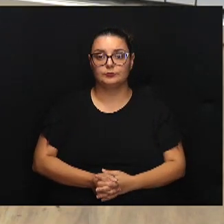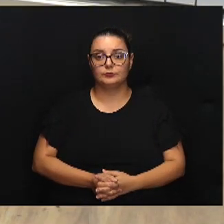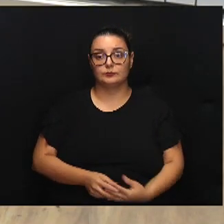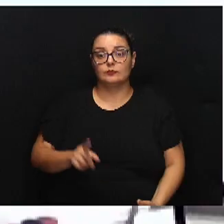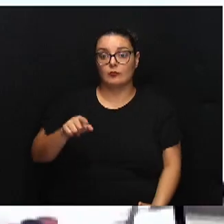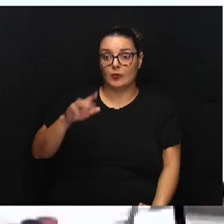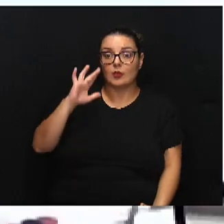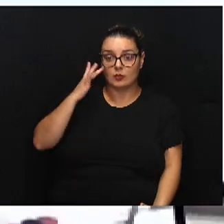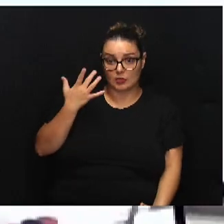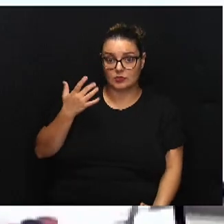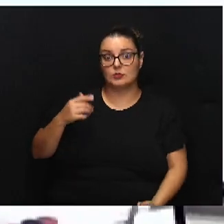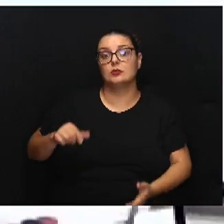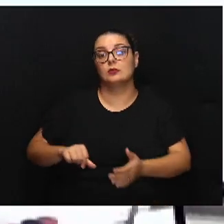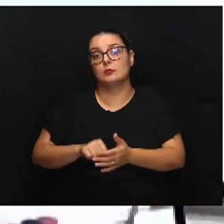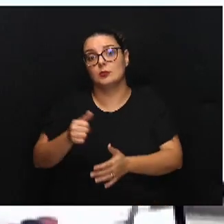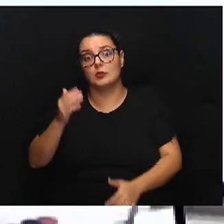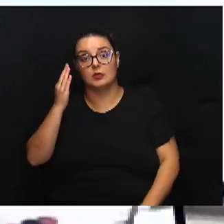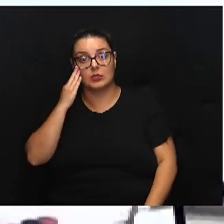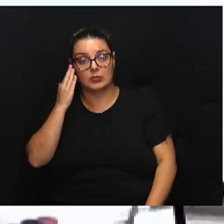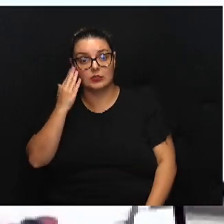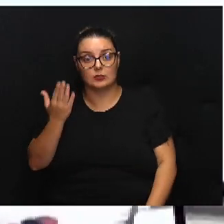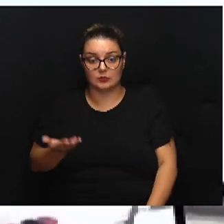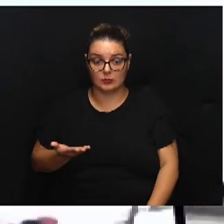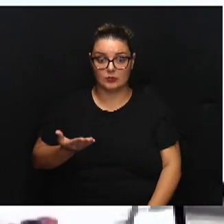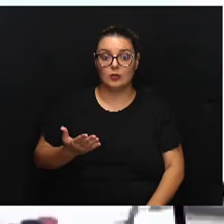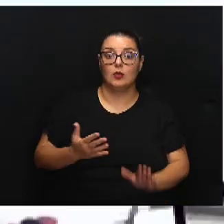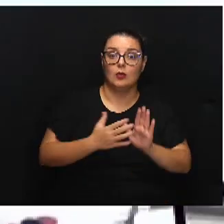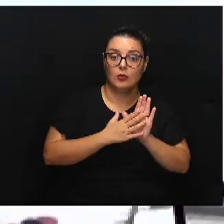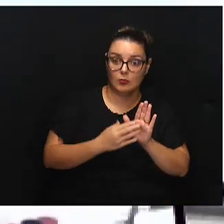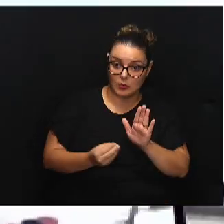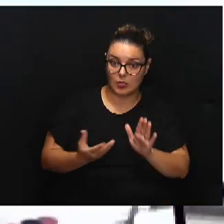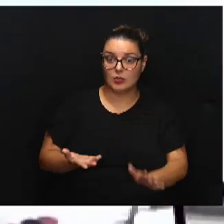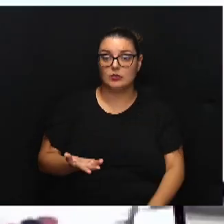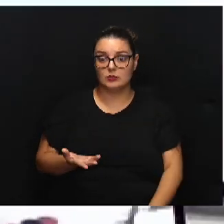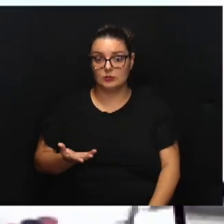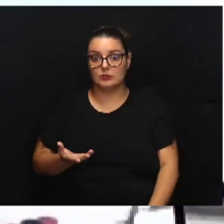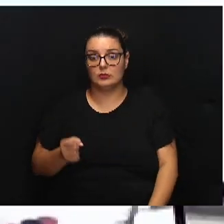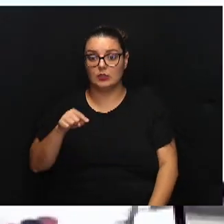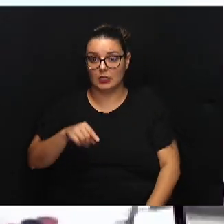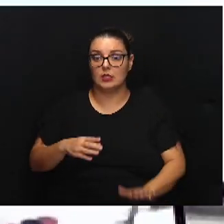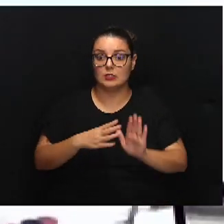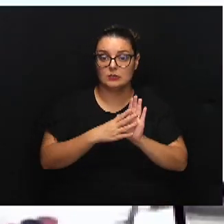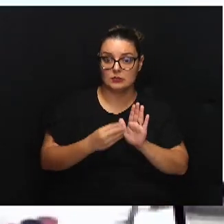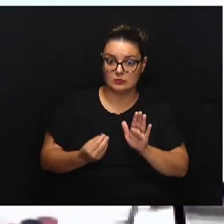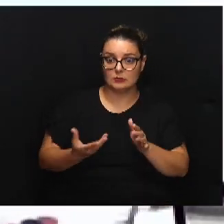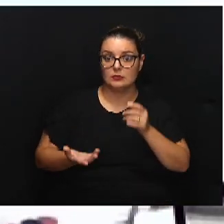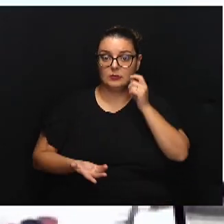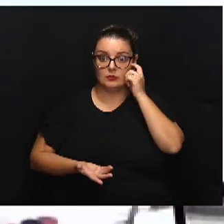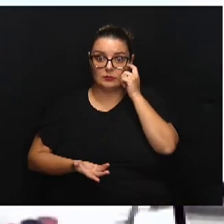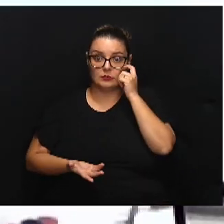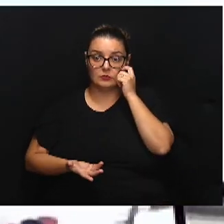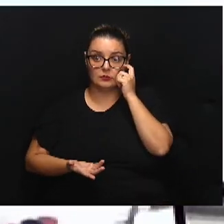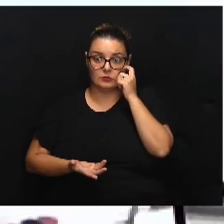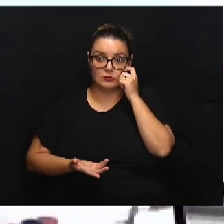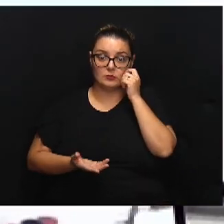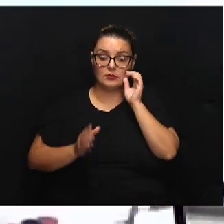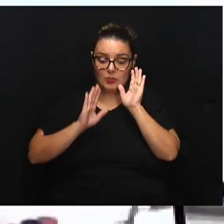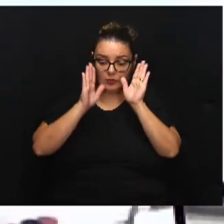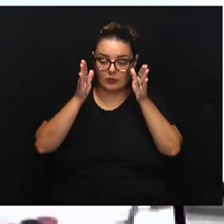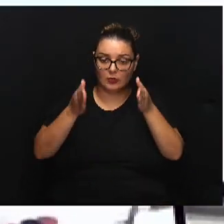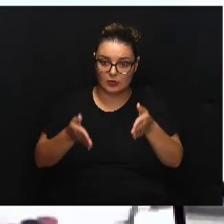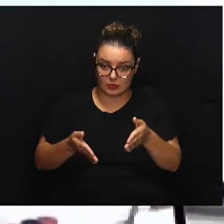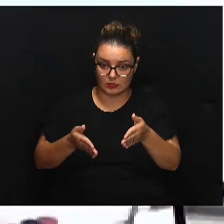Eu acho que primeiro a gente tem que entender que o modelo, esse modelo que se foca